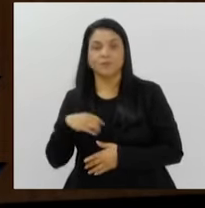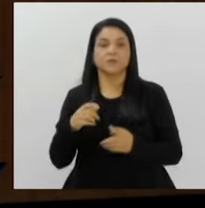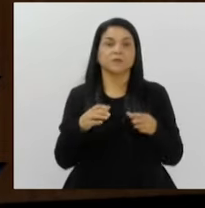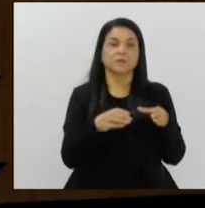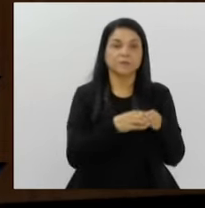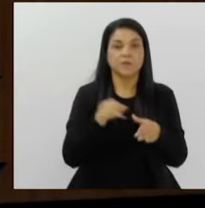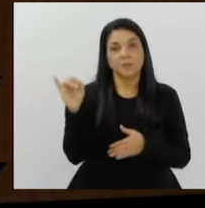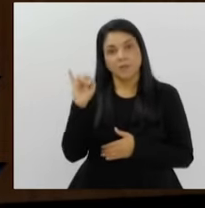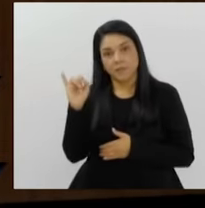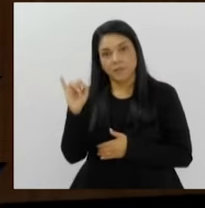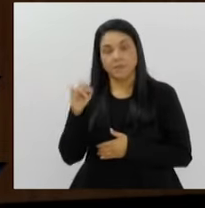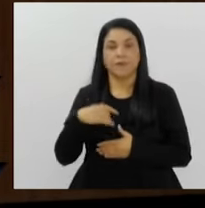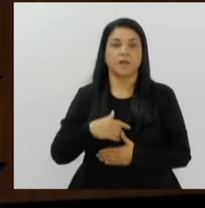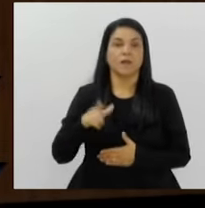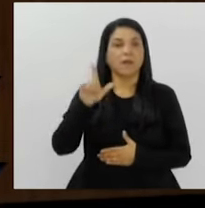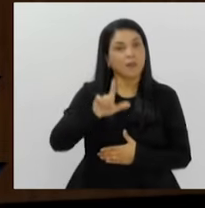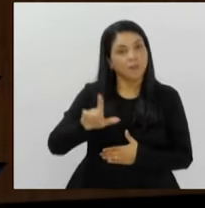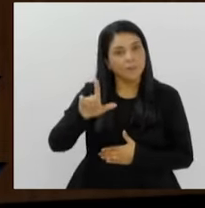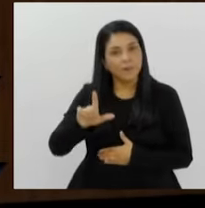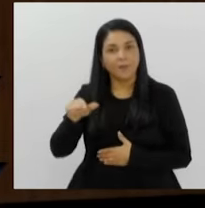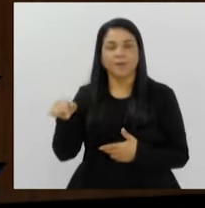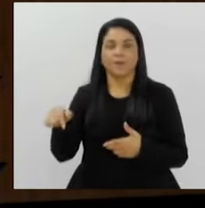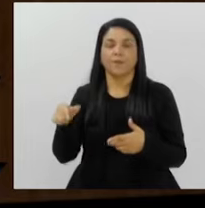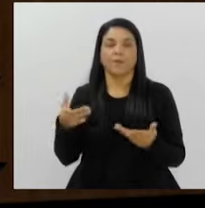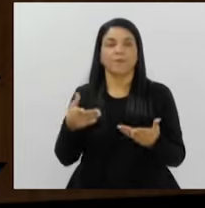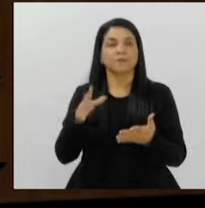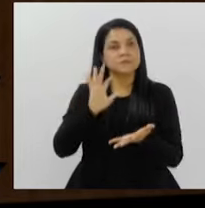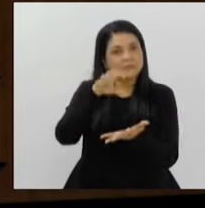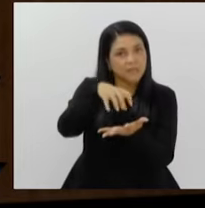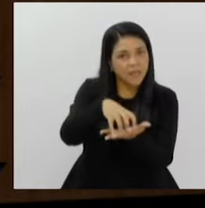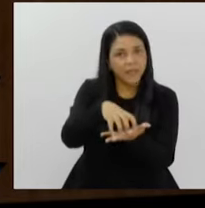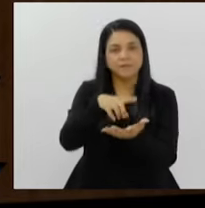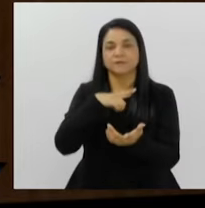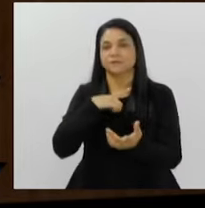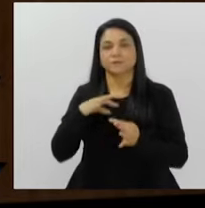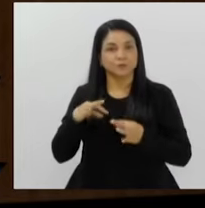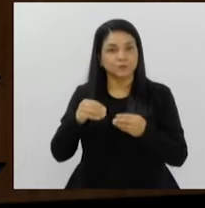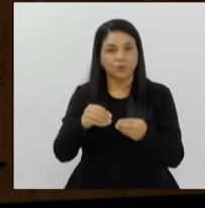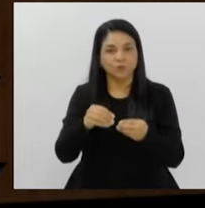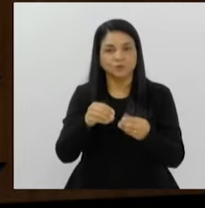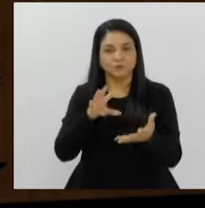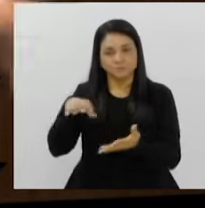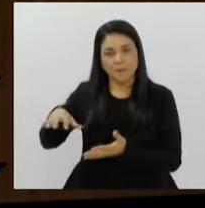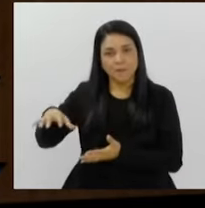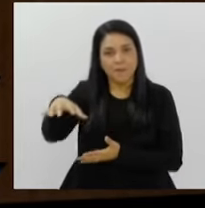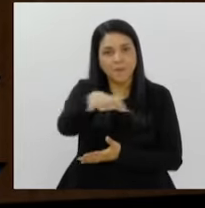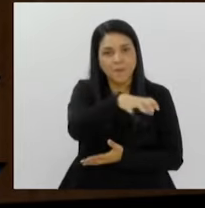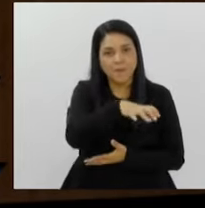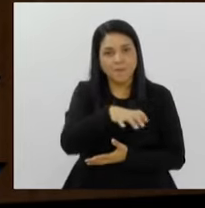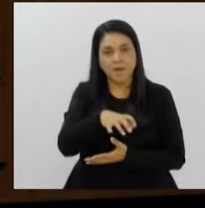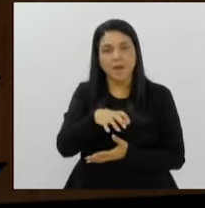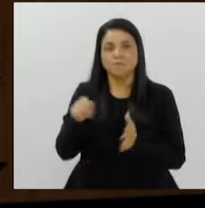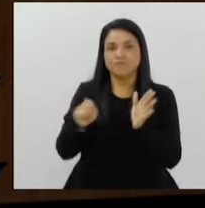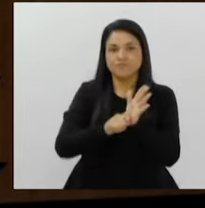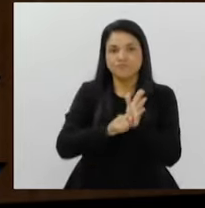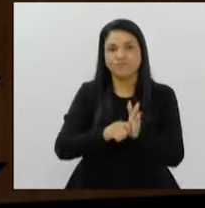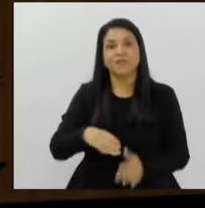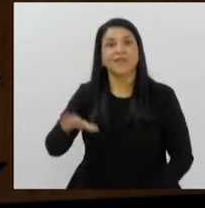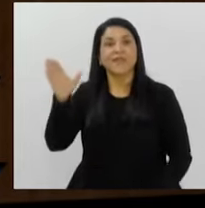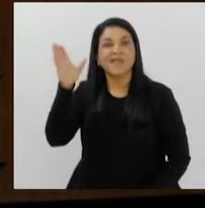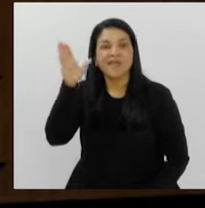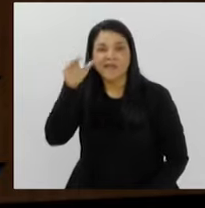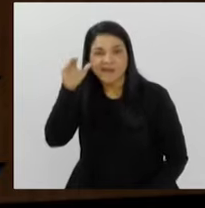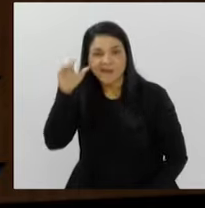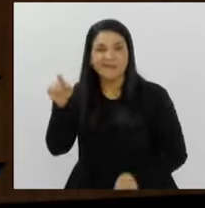complexo do Leblon, o complexo do Centro, o complexo de Caraí